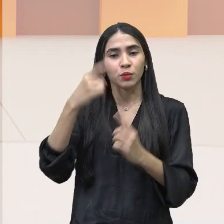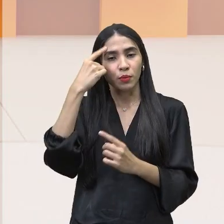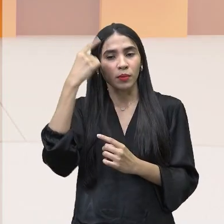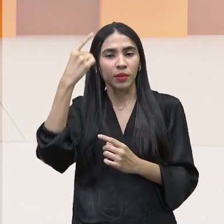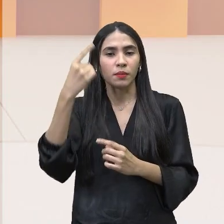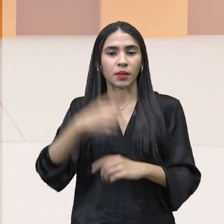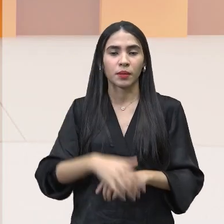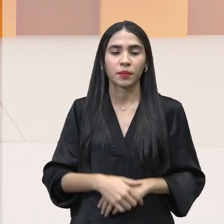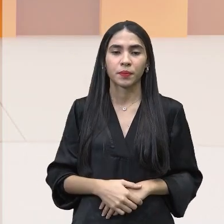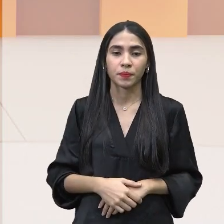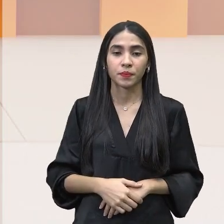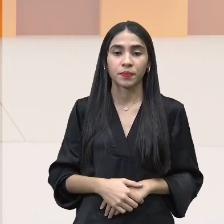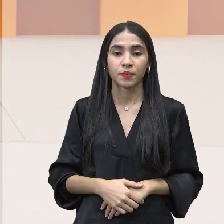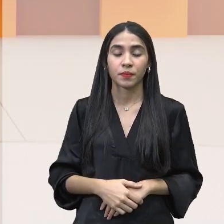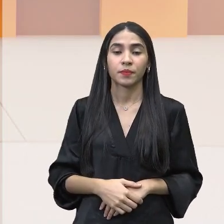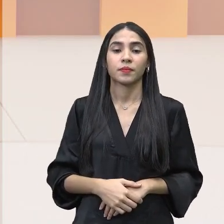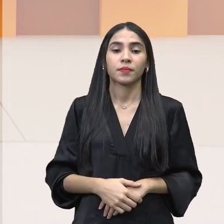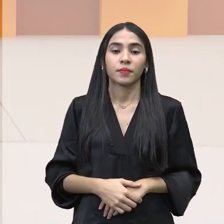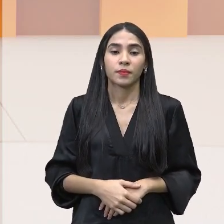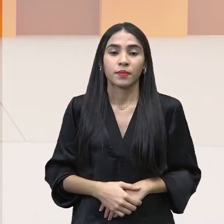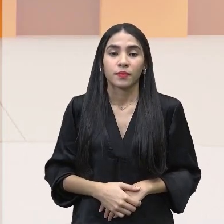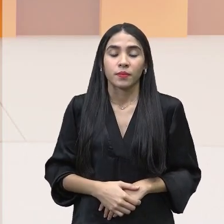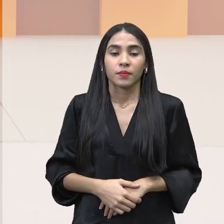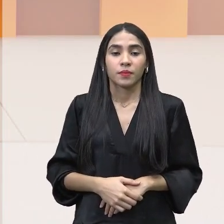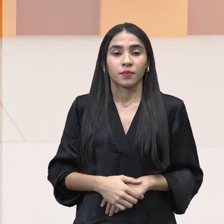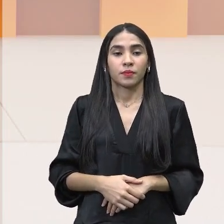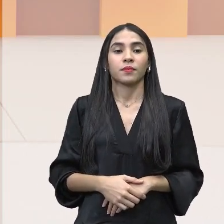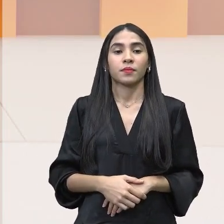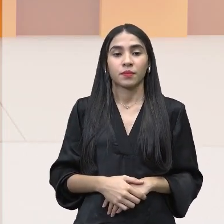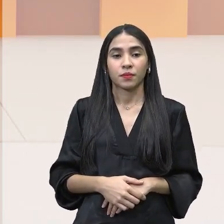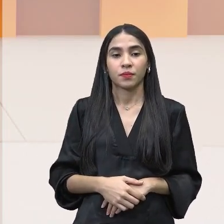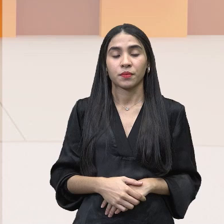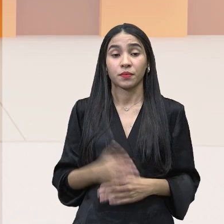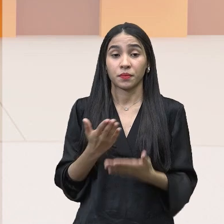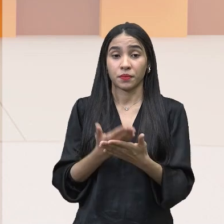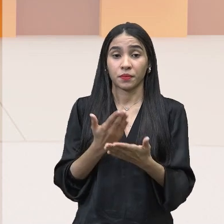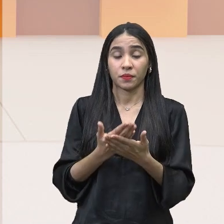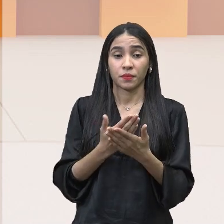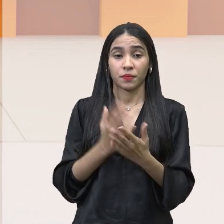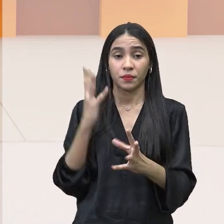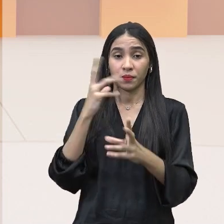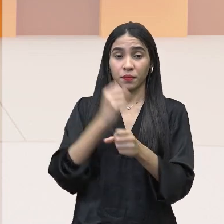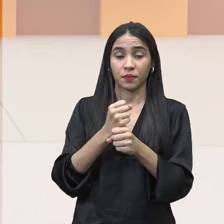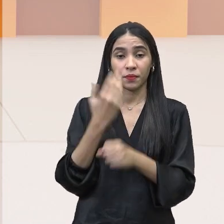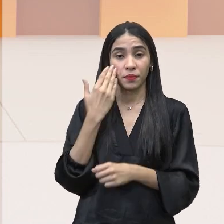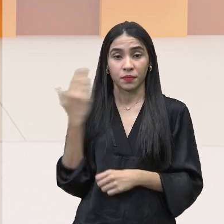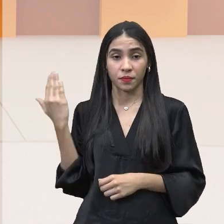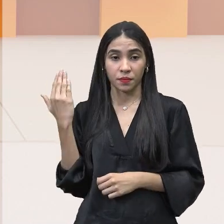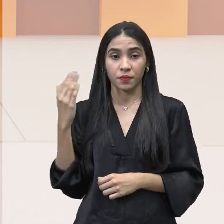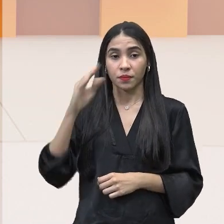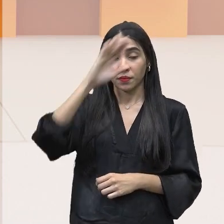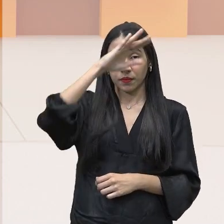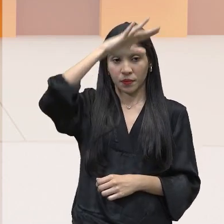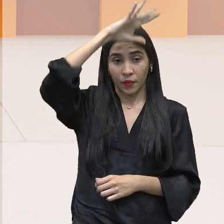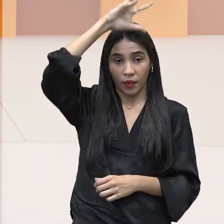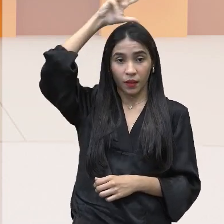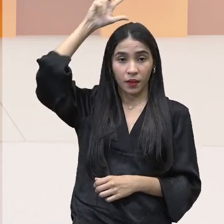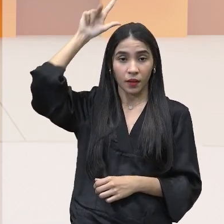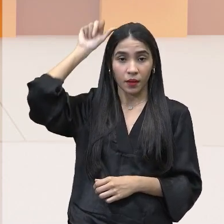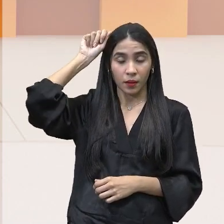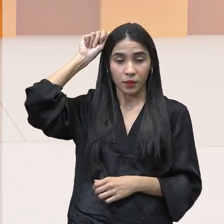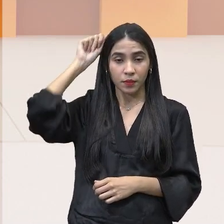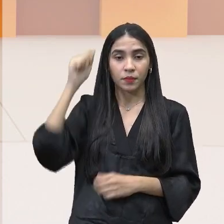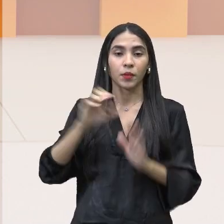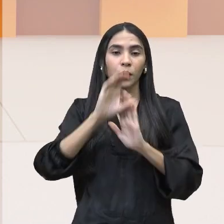mercado. E aí nós vamos passar para um outro momento da nossa revisão, que é a Amazônia, entendendo um pouco